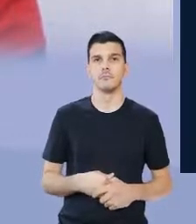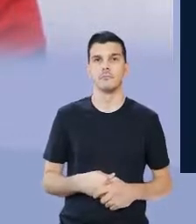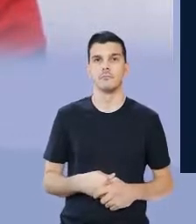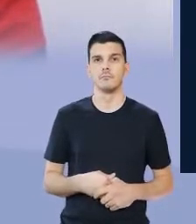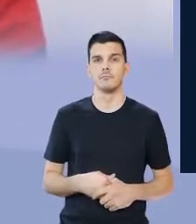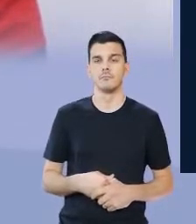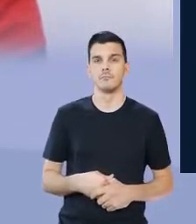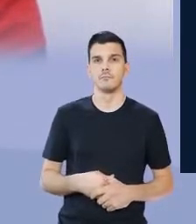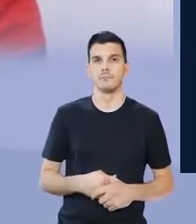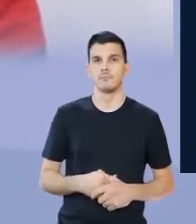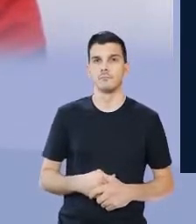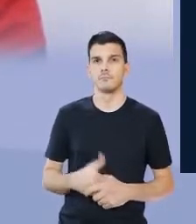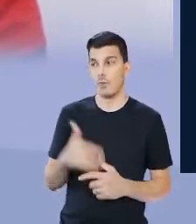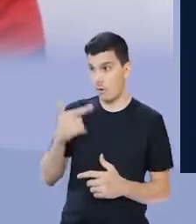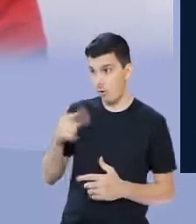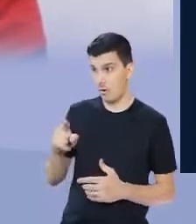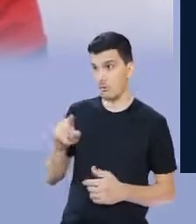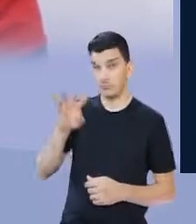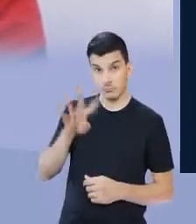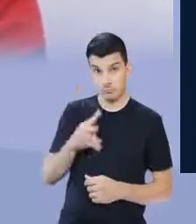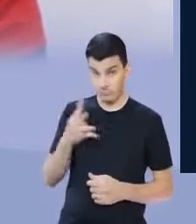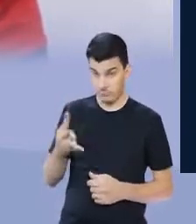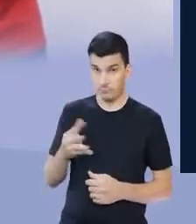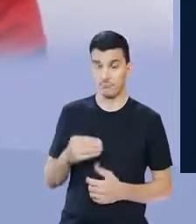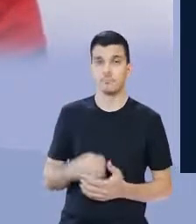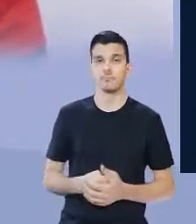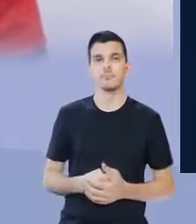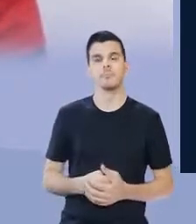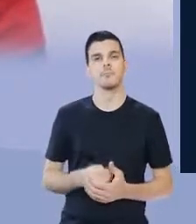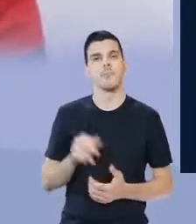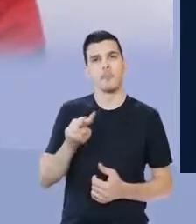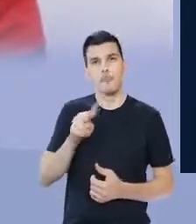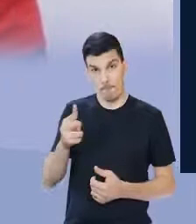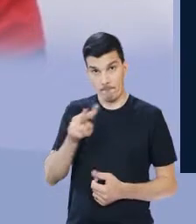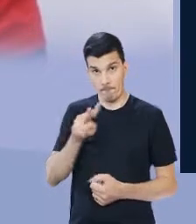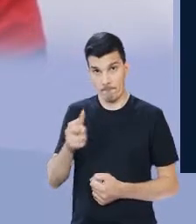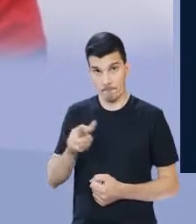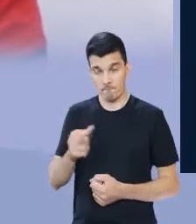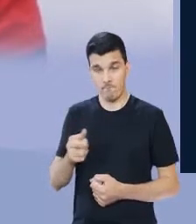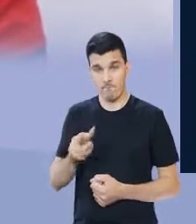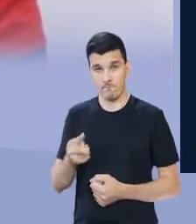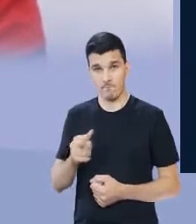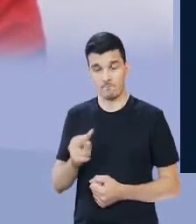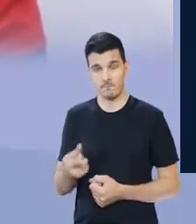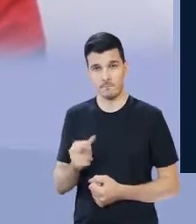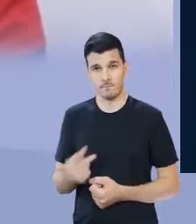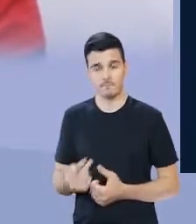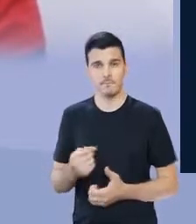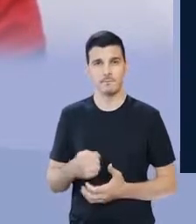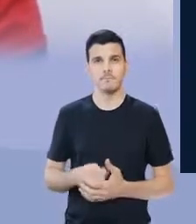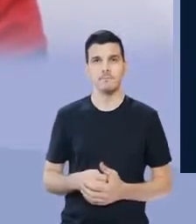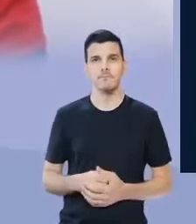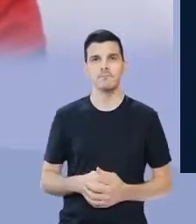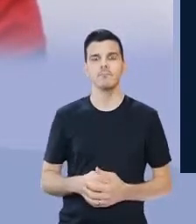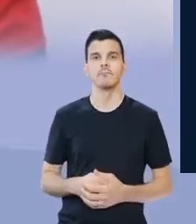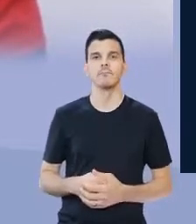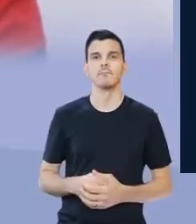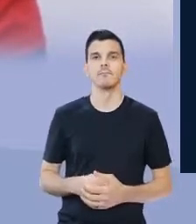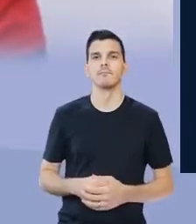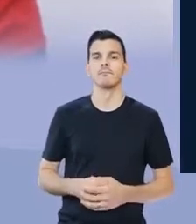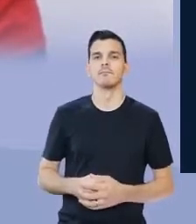Vamos para mais alguns, hein? Get off, desembarcar. You have to get off the bus. Você tem que sair do ônibus, você tem que desembarcar do